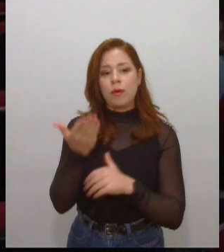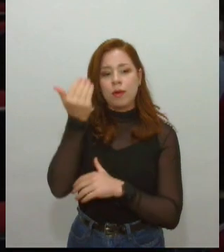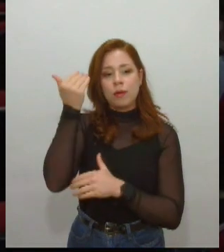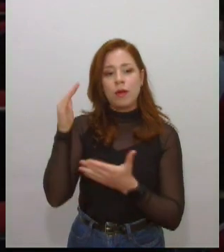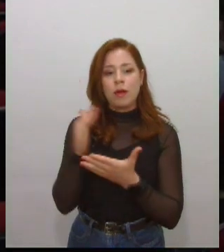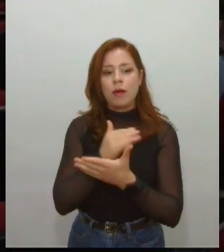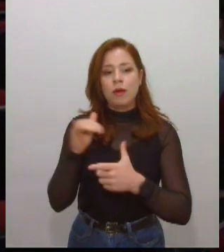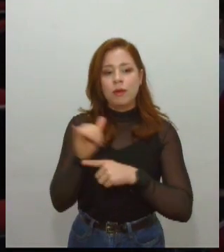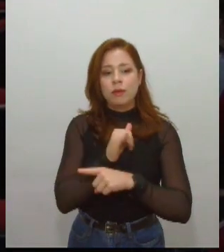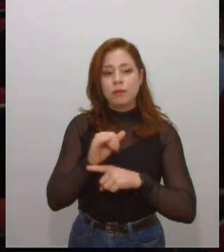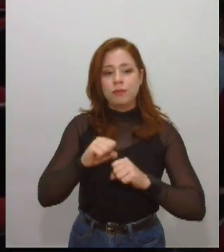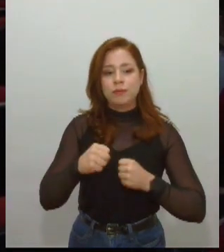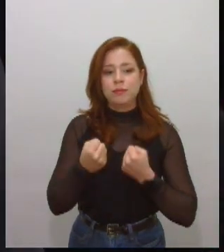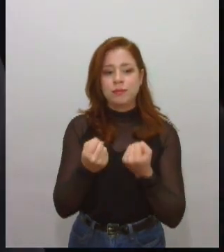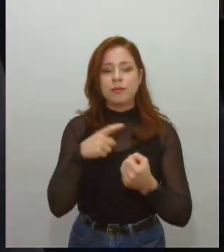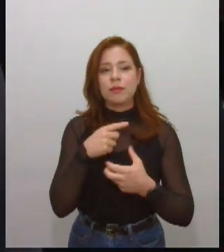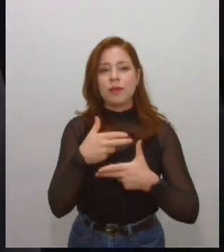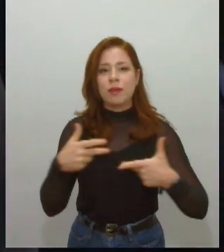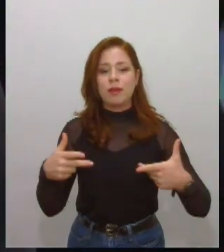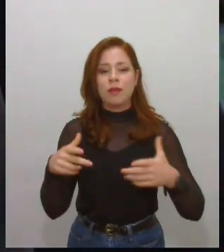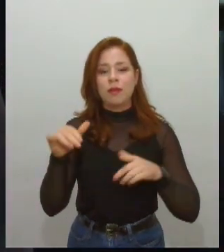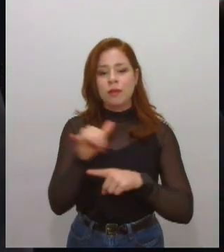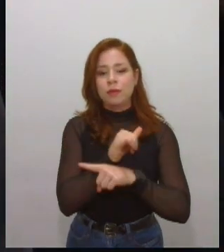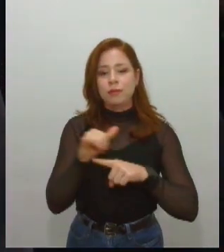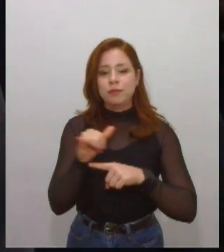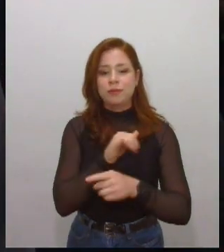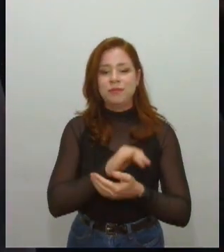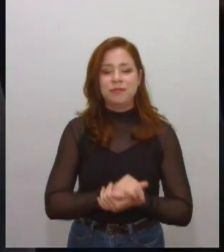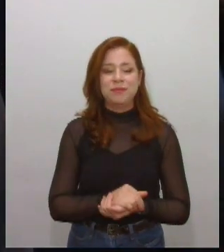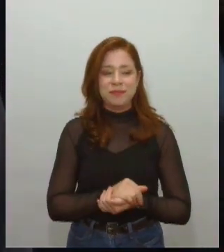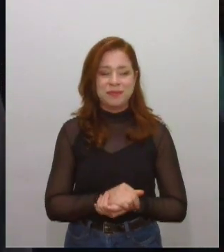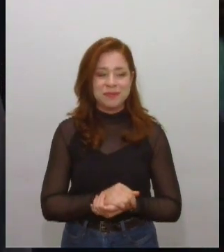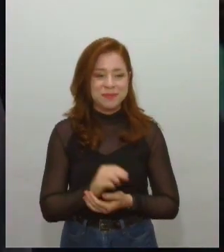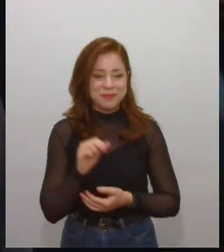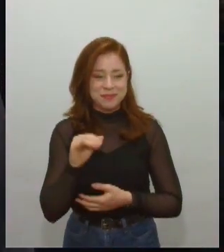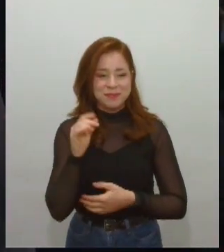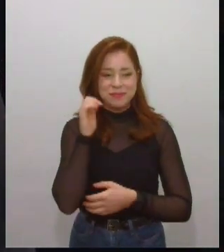de diferentes formas. Se a gente imaginar que o trabalho escravo